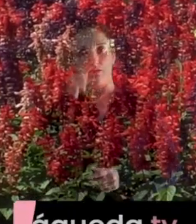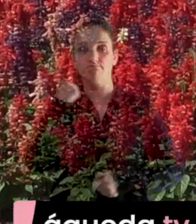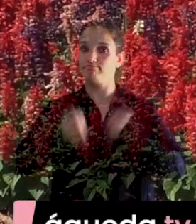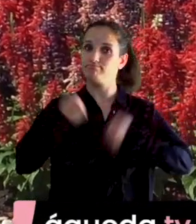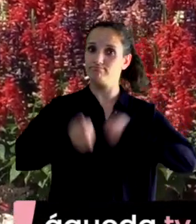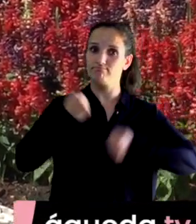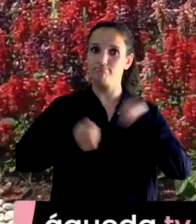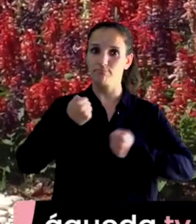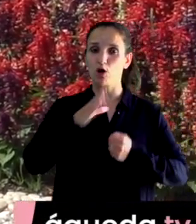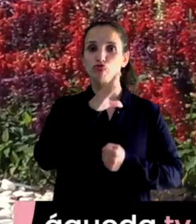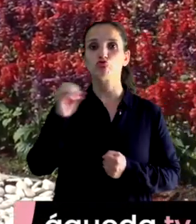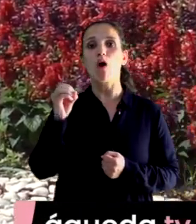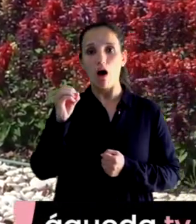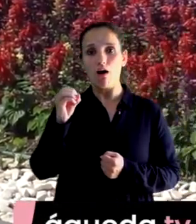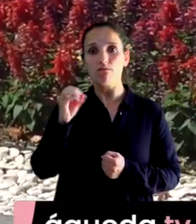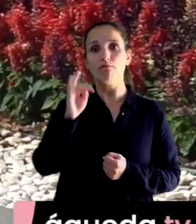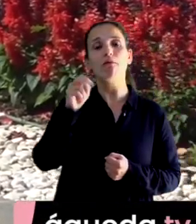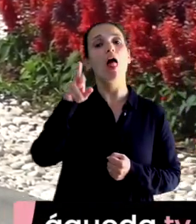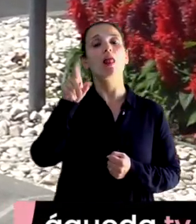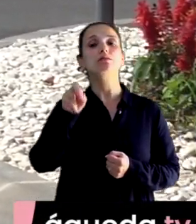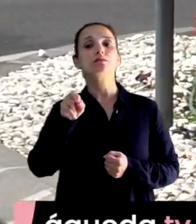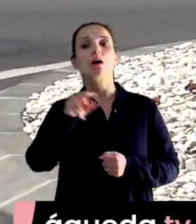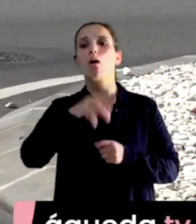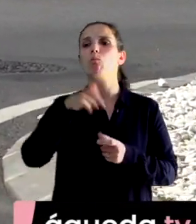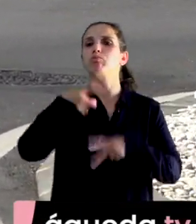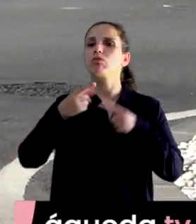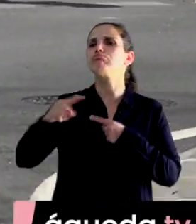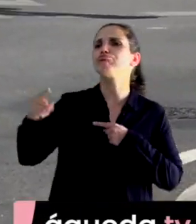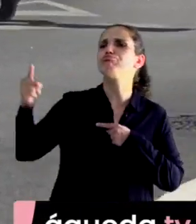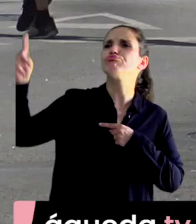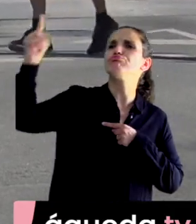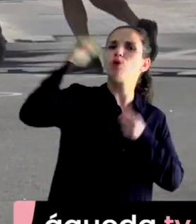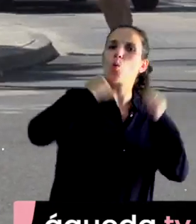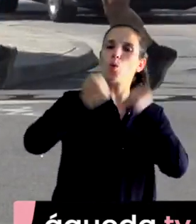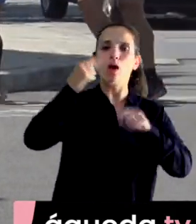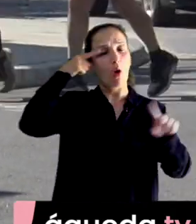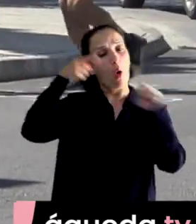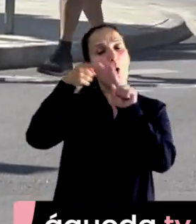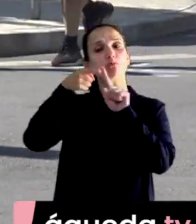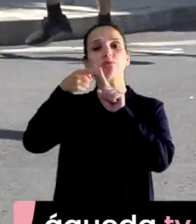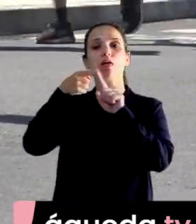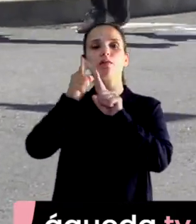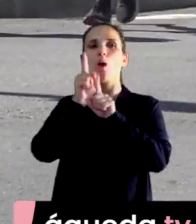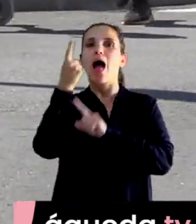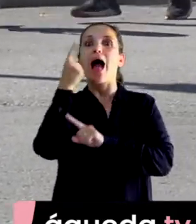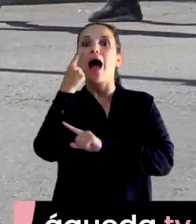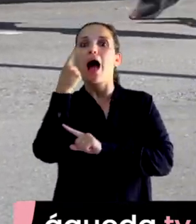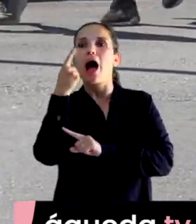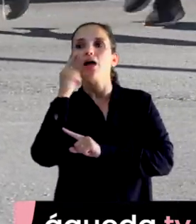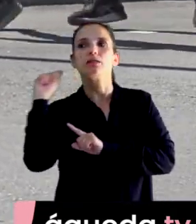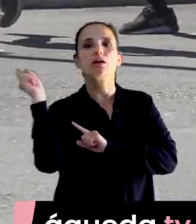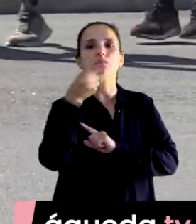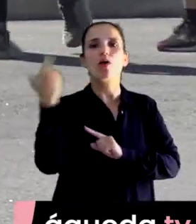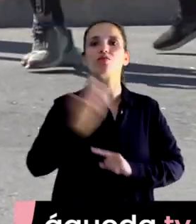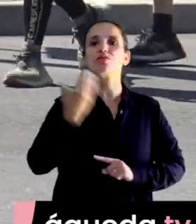e o ultramaratonista João Paulo Félix está a fazer uma volta a Portugal a correr no que pretende que seja uma